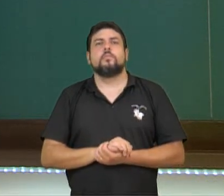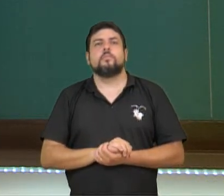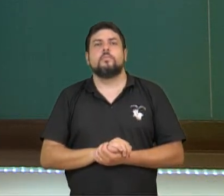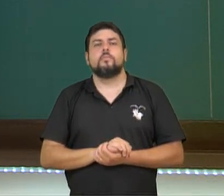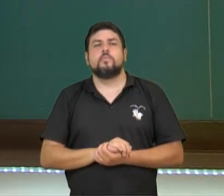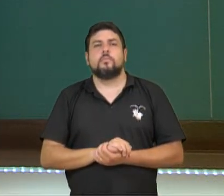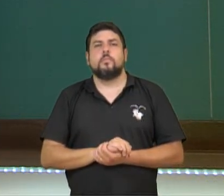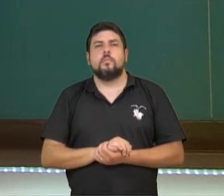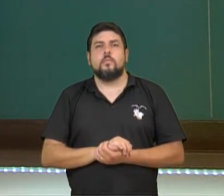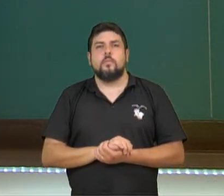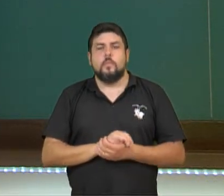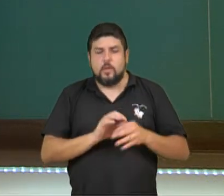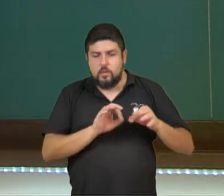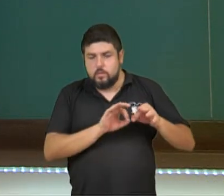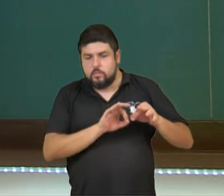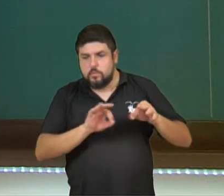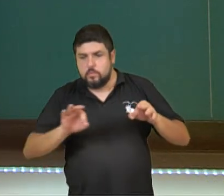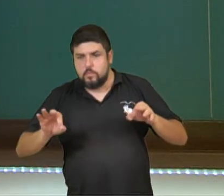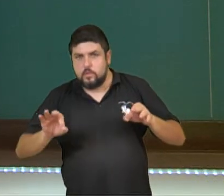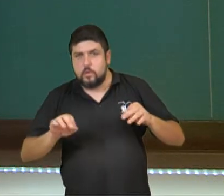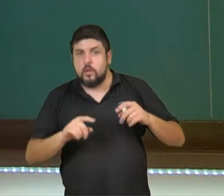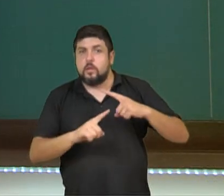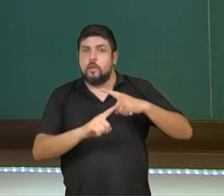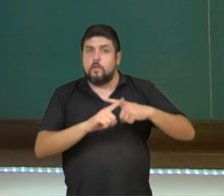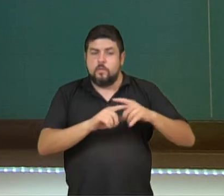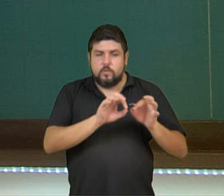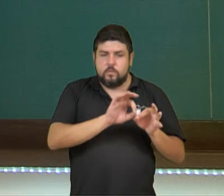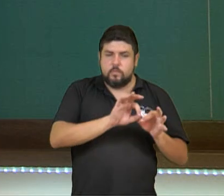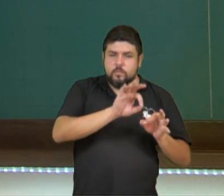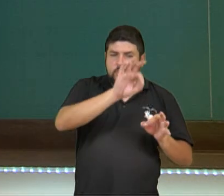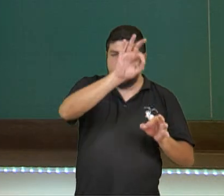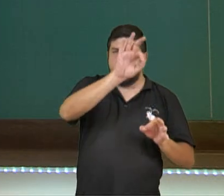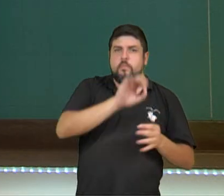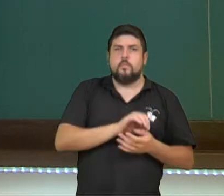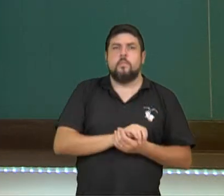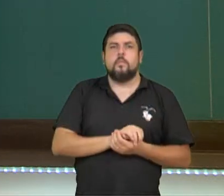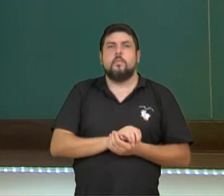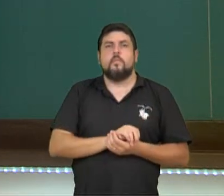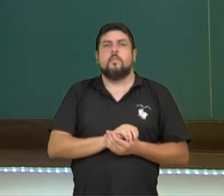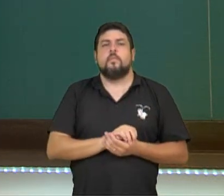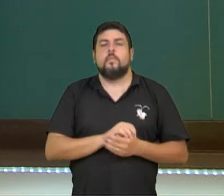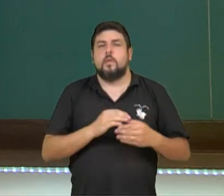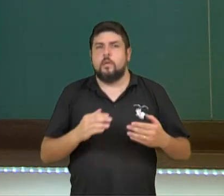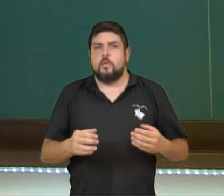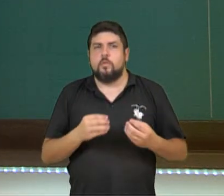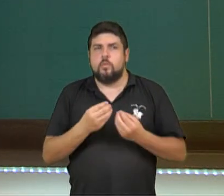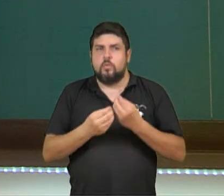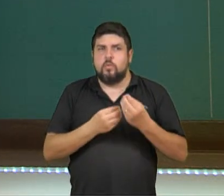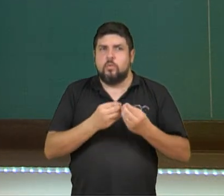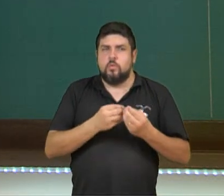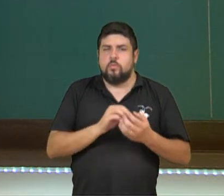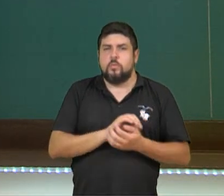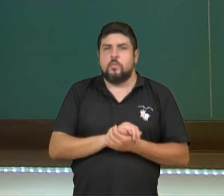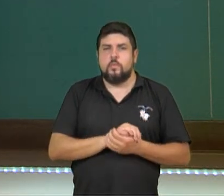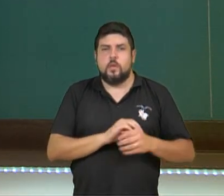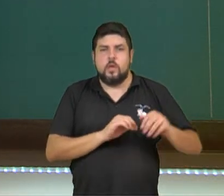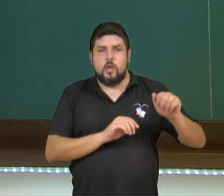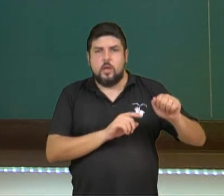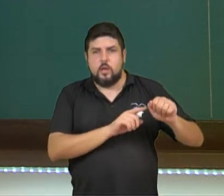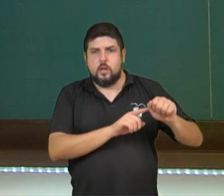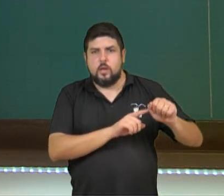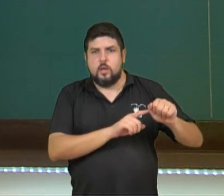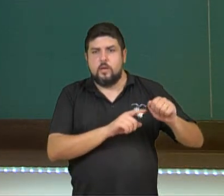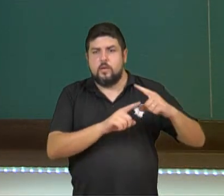Uma medida vezes outra. Tanto faz a ordem que você escolha. Então, olha lá, aplicando a distributiva. A vezes B,